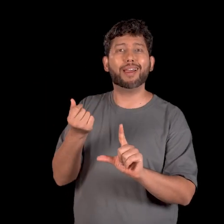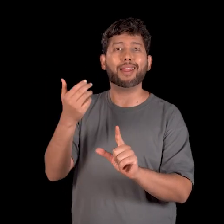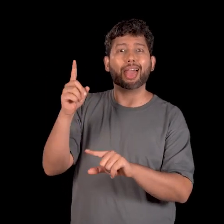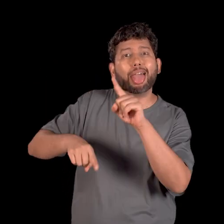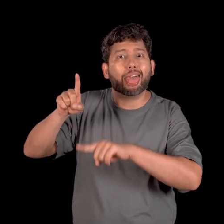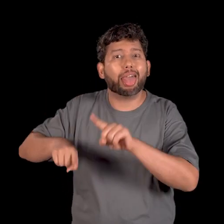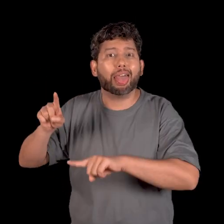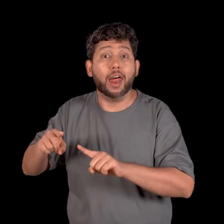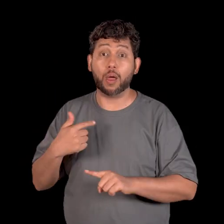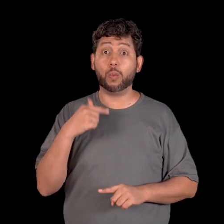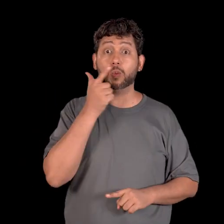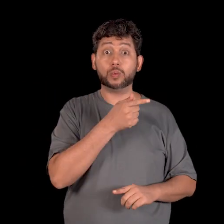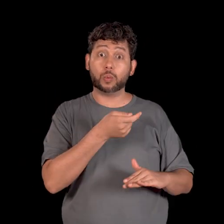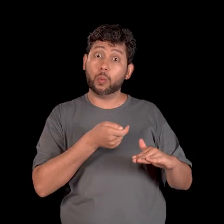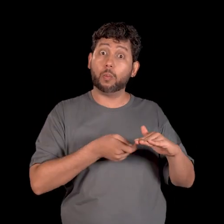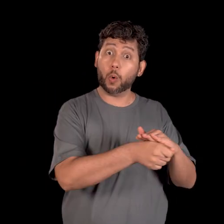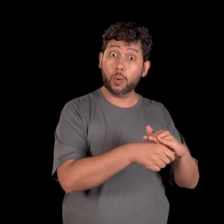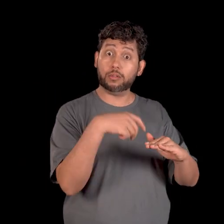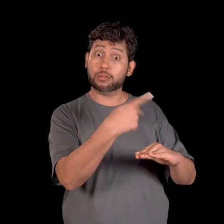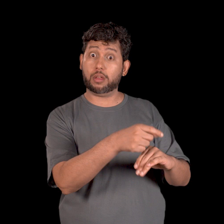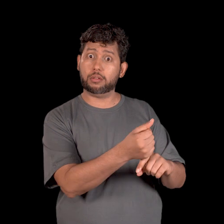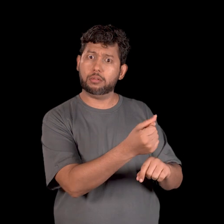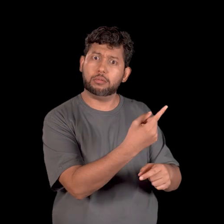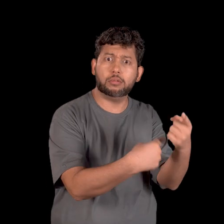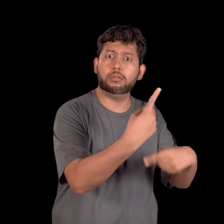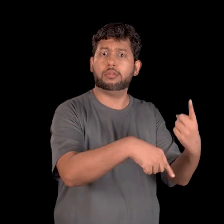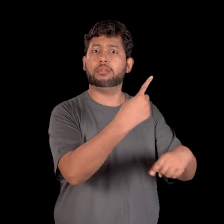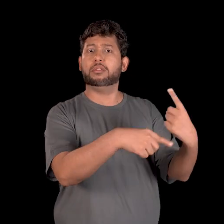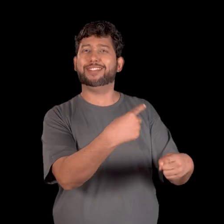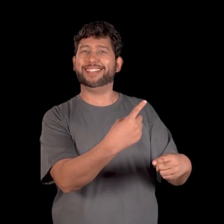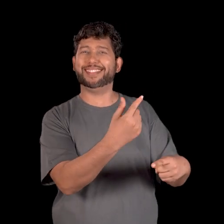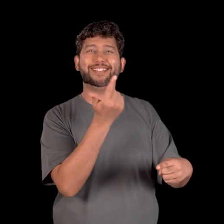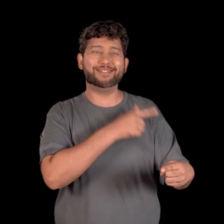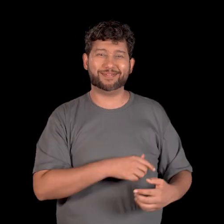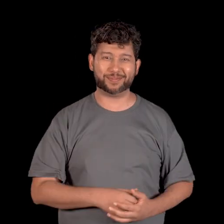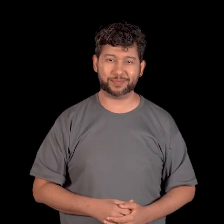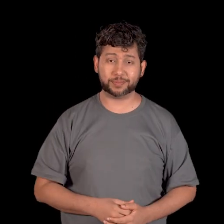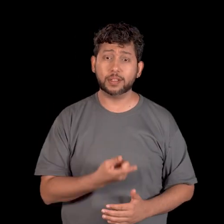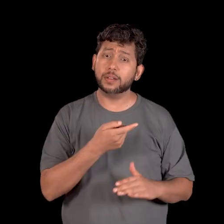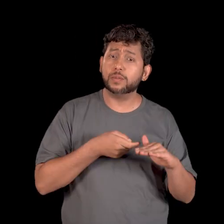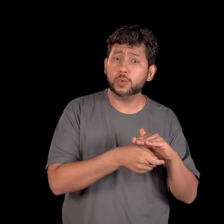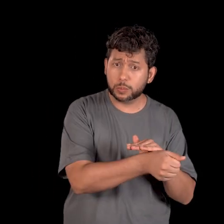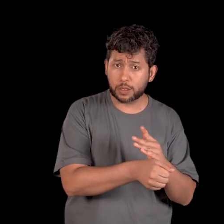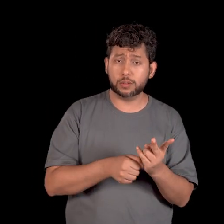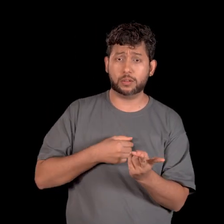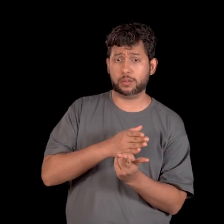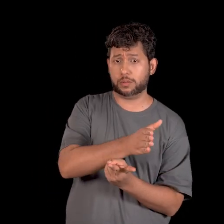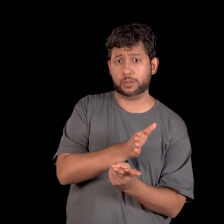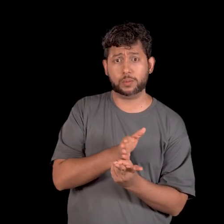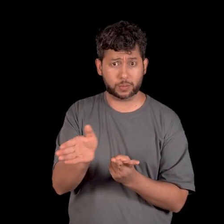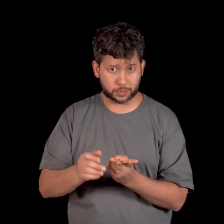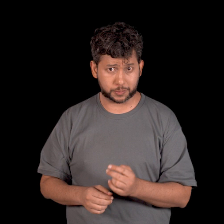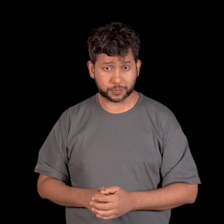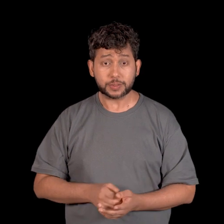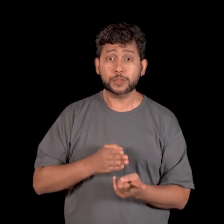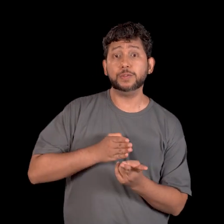poder corrosivo da inflação, e com o rendimento, aumentar o montante em relação ao valor inicial aplicado. Basicamente,